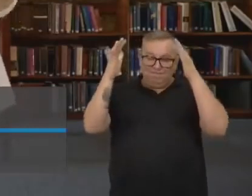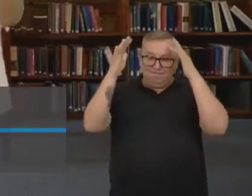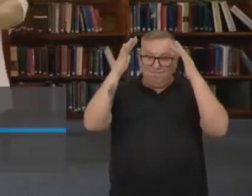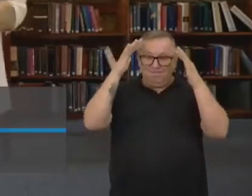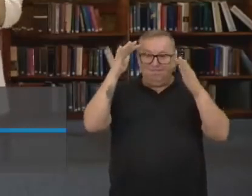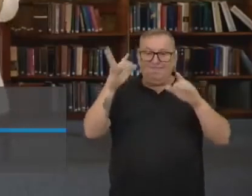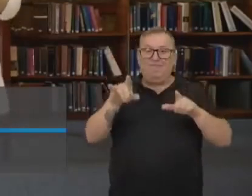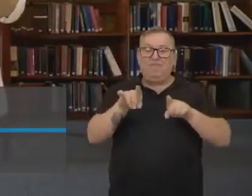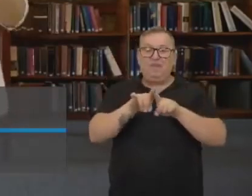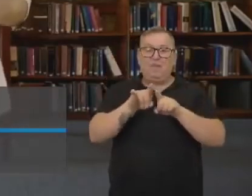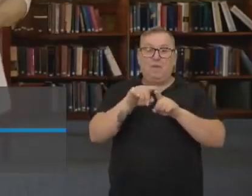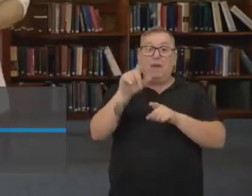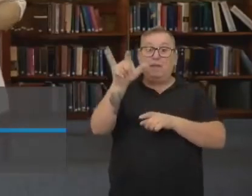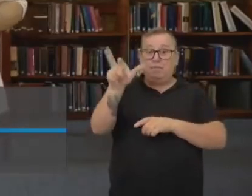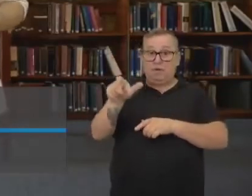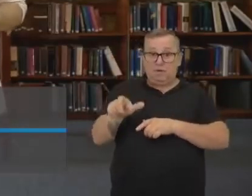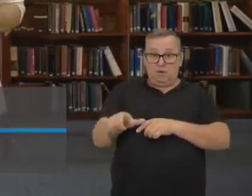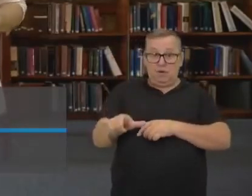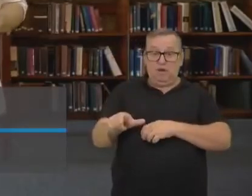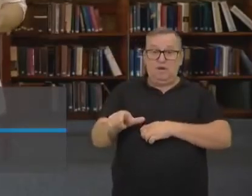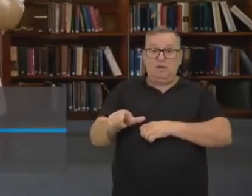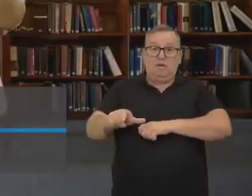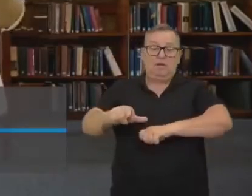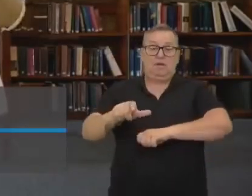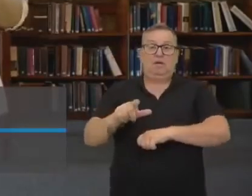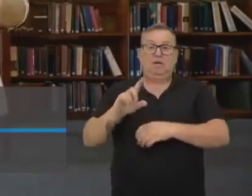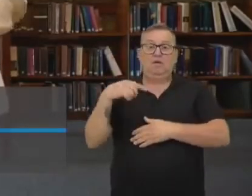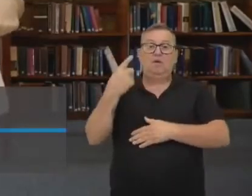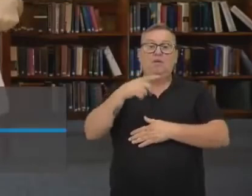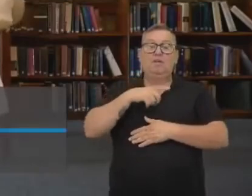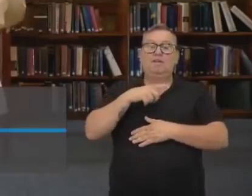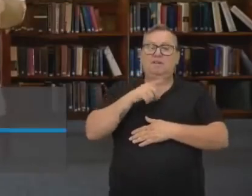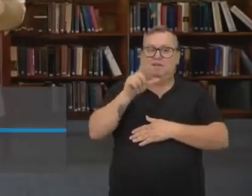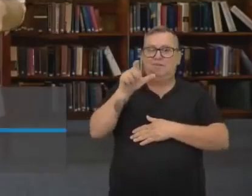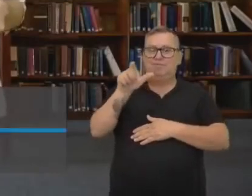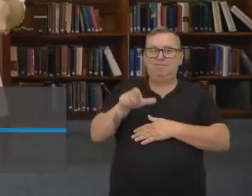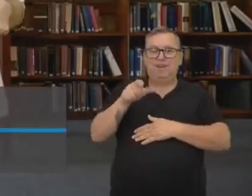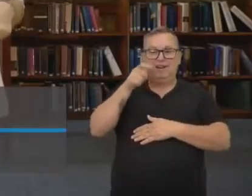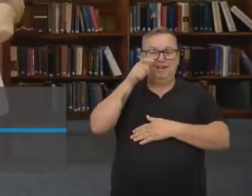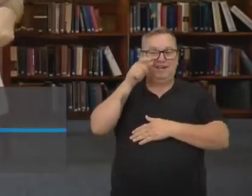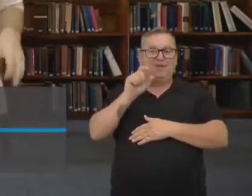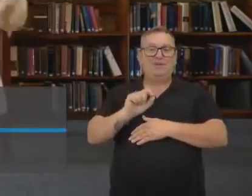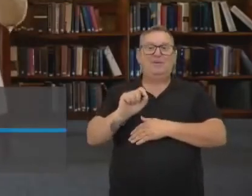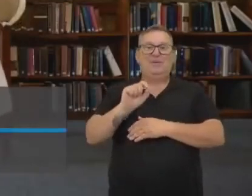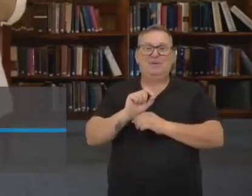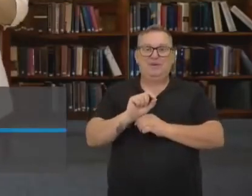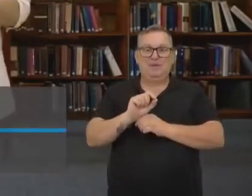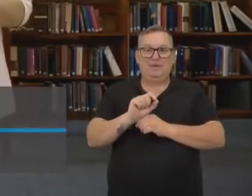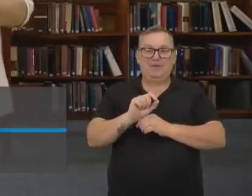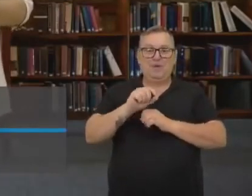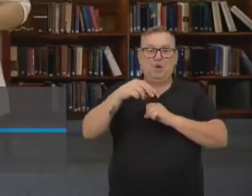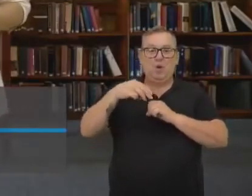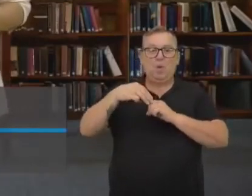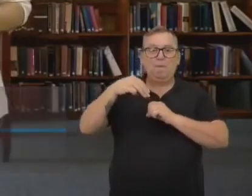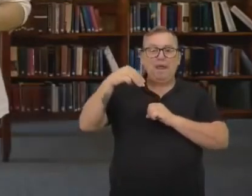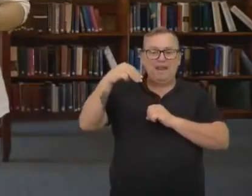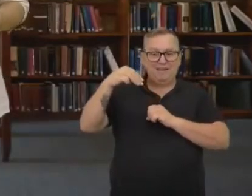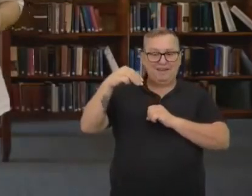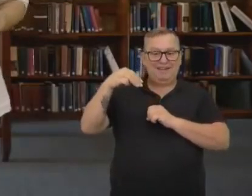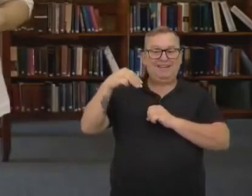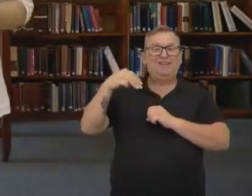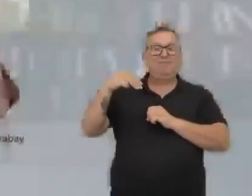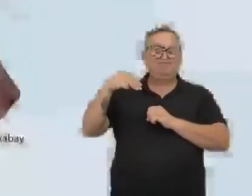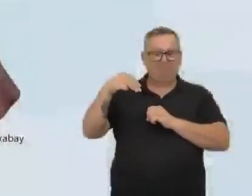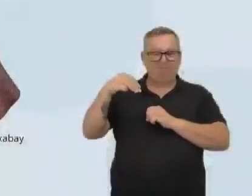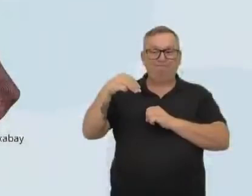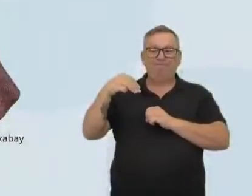as personagens e as personas que existem dentro do RPG, nós temos uma figura muito interessante, que é o mestre do jogo. Tá?